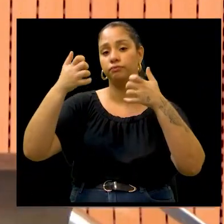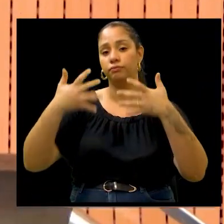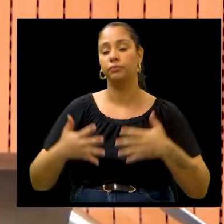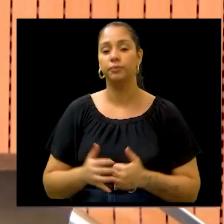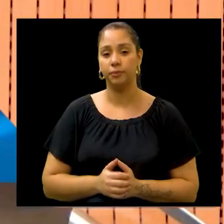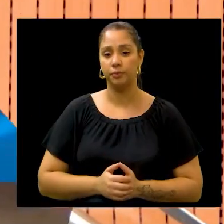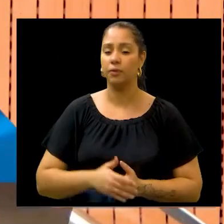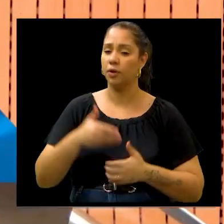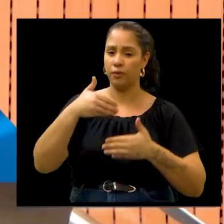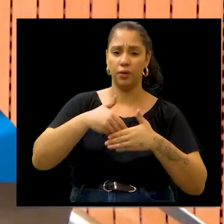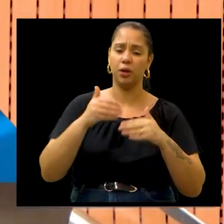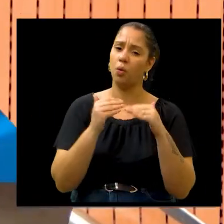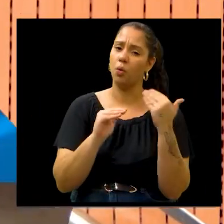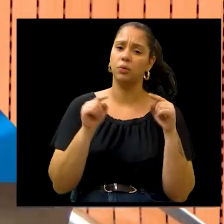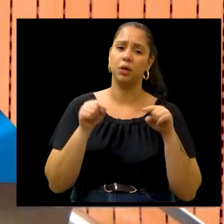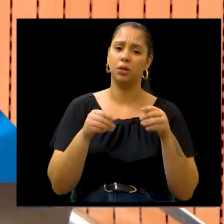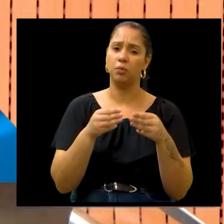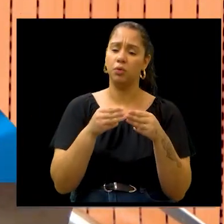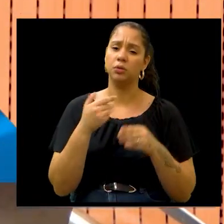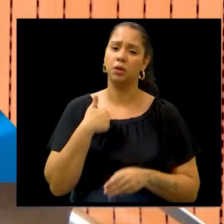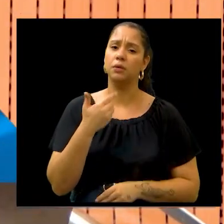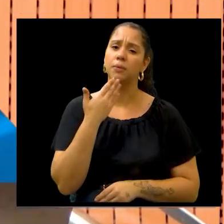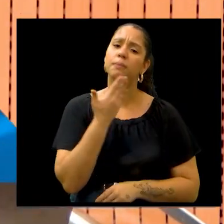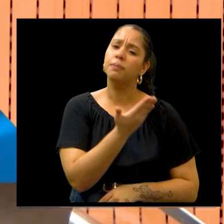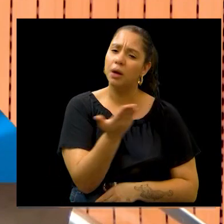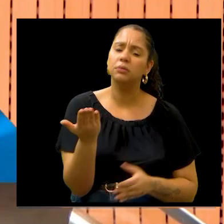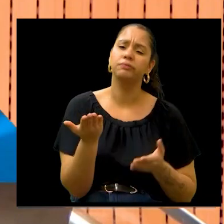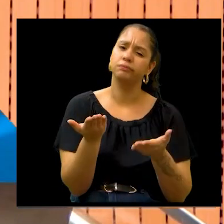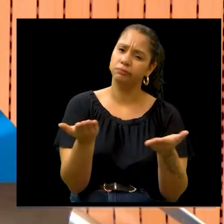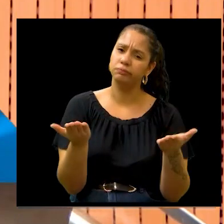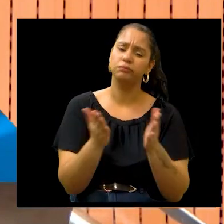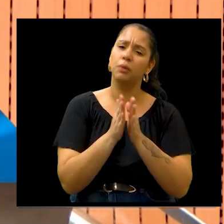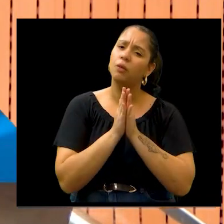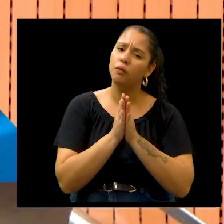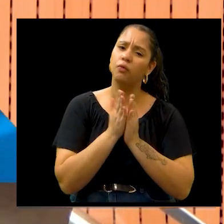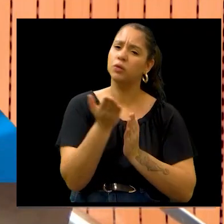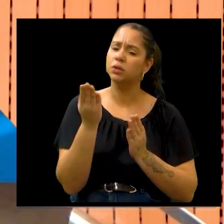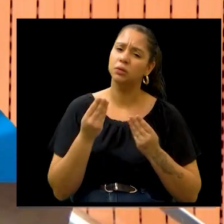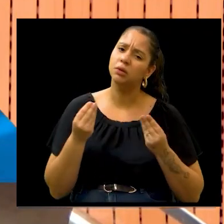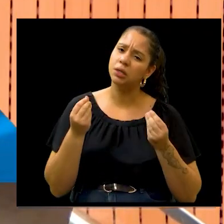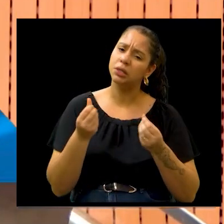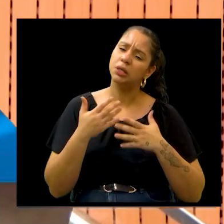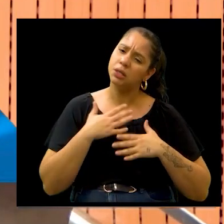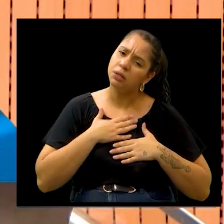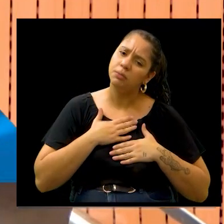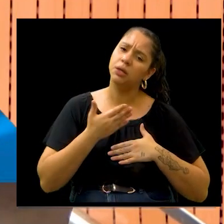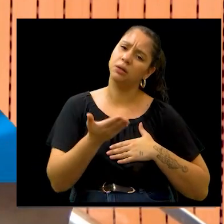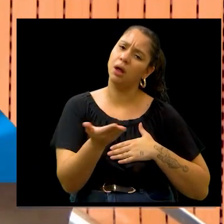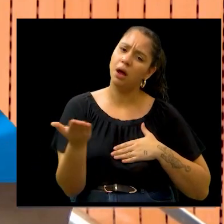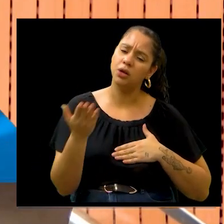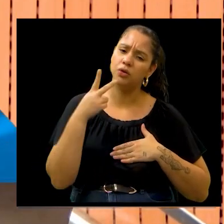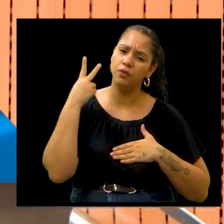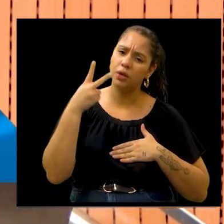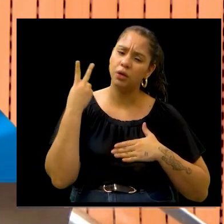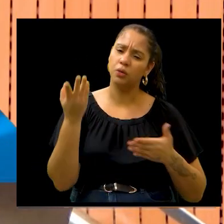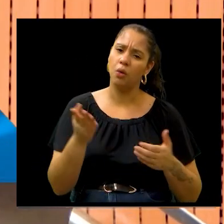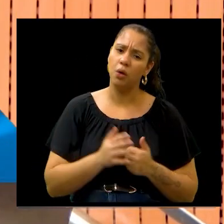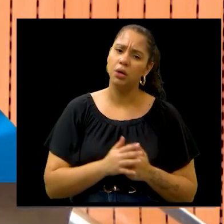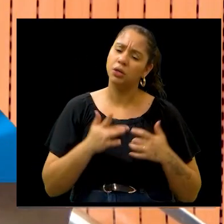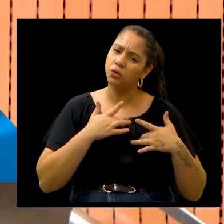Votarei contra essa moção e peço encarecidamente a sensibilidade dos vereadores,